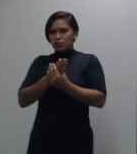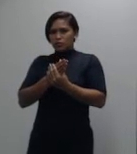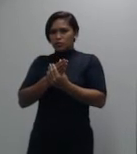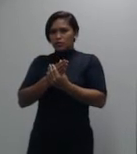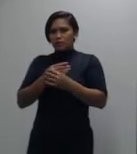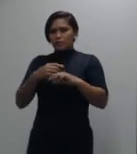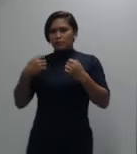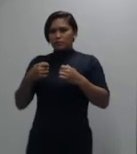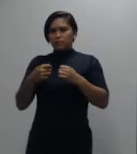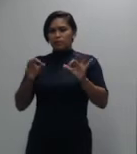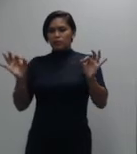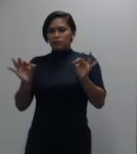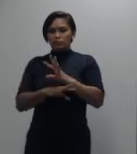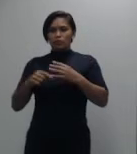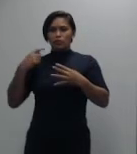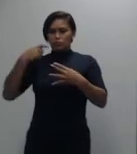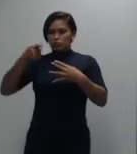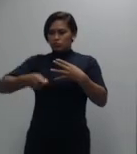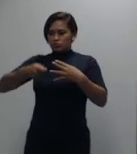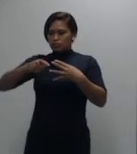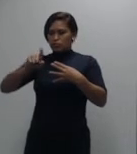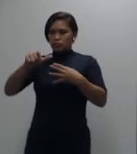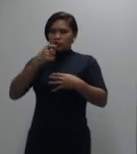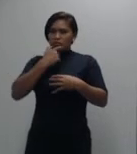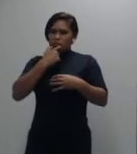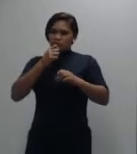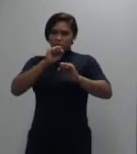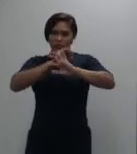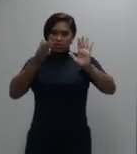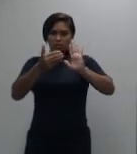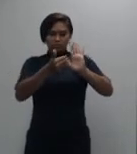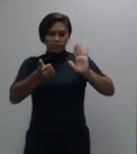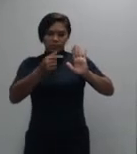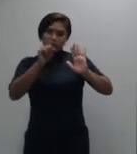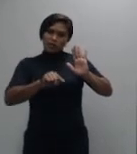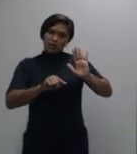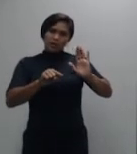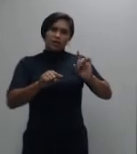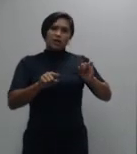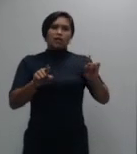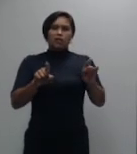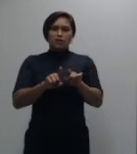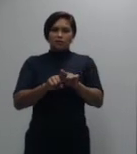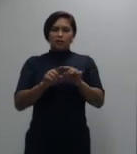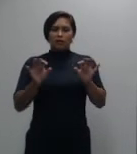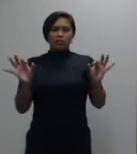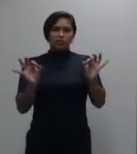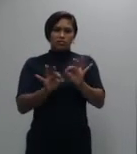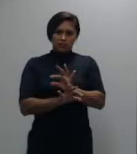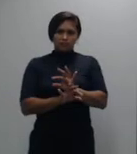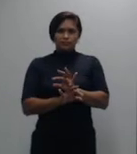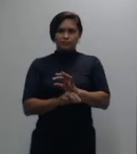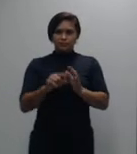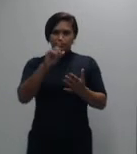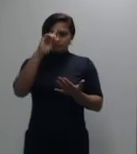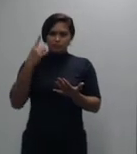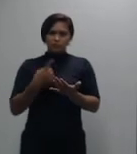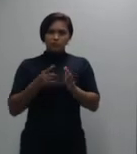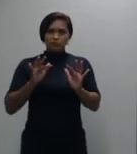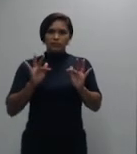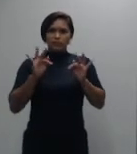do juiz quelo e depois previamente escolhido foi E aí terminou essa decisão final